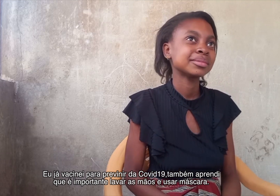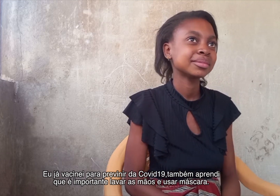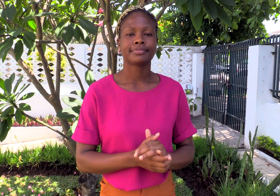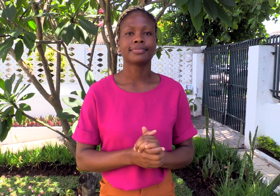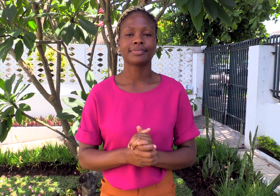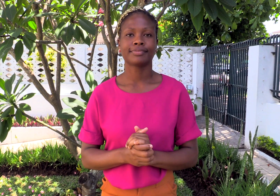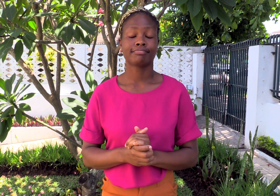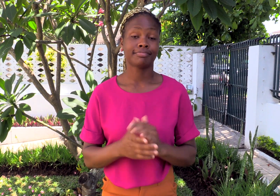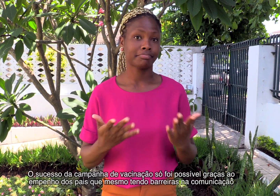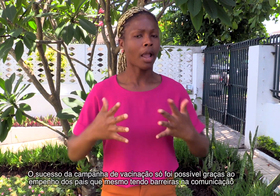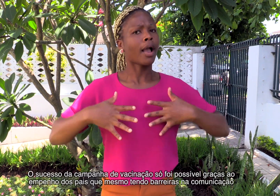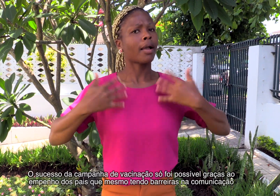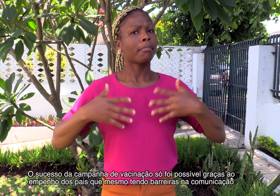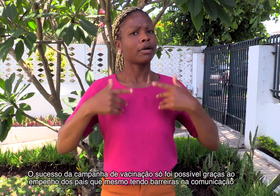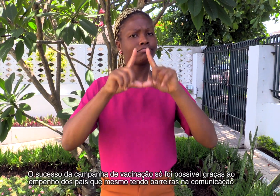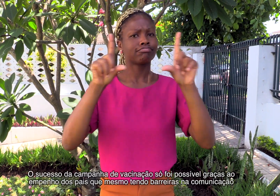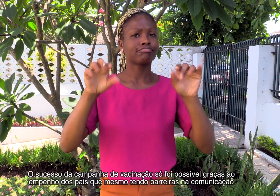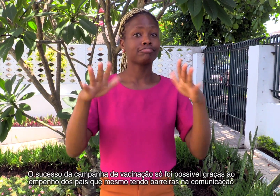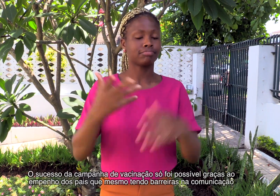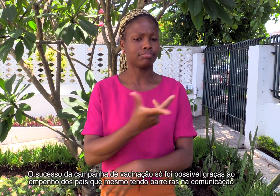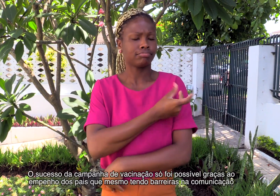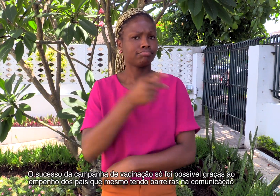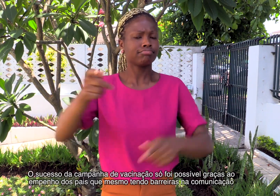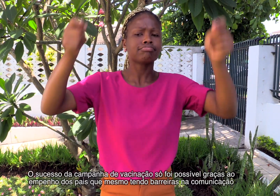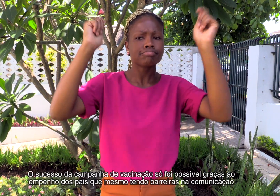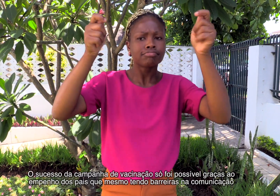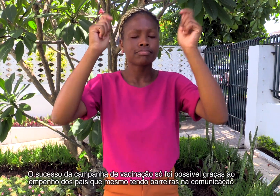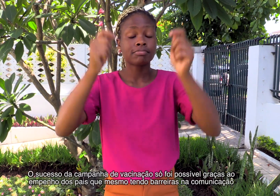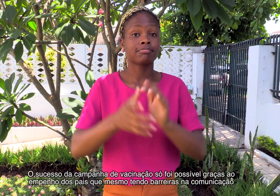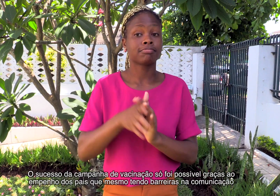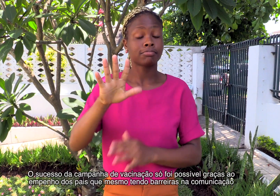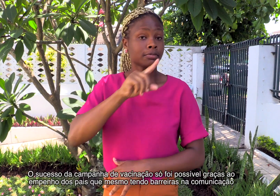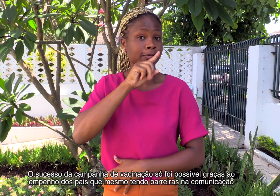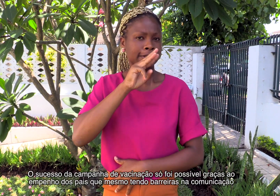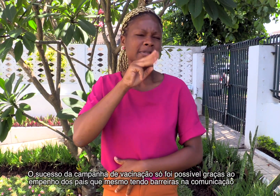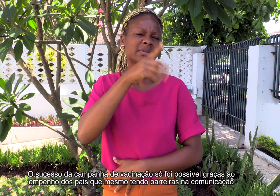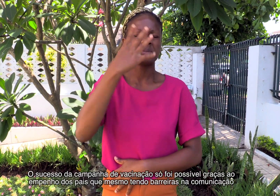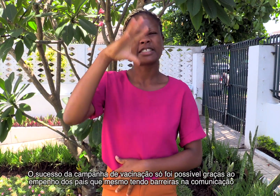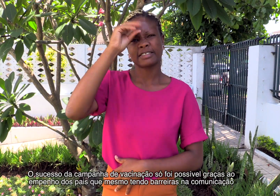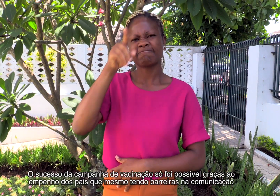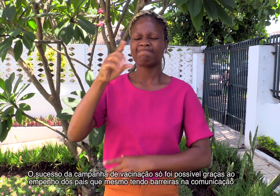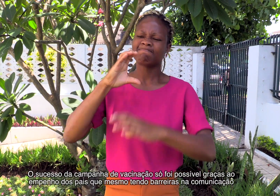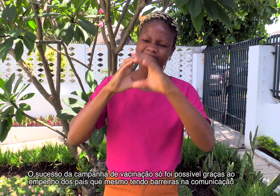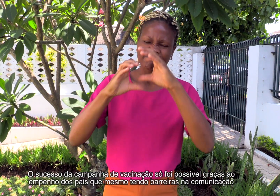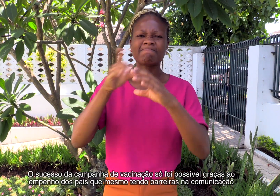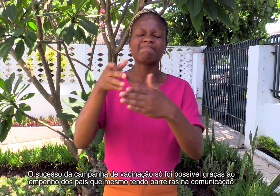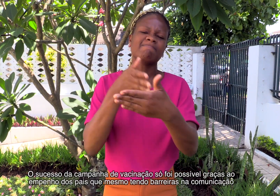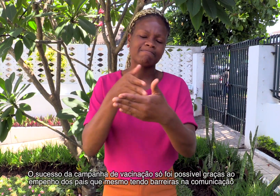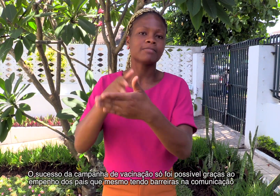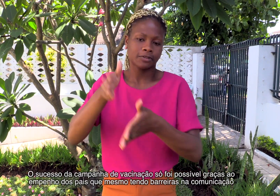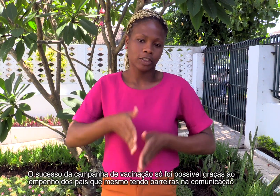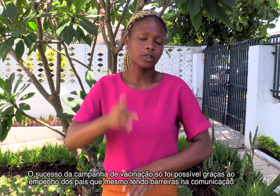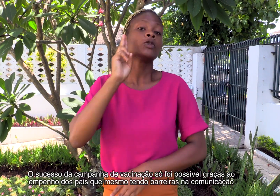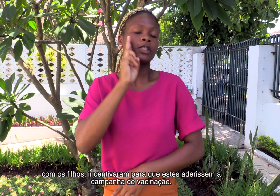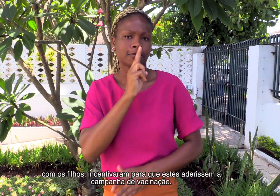máscara. O sucesso da campanha de vacinação só foi possível graças ao empenho dos pais, que mesmo tendo barreiras